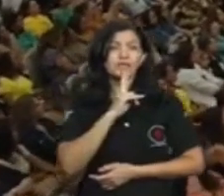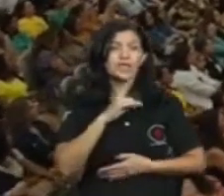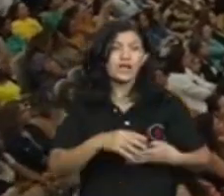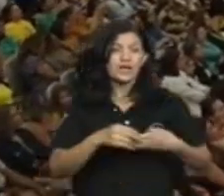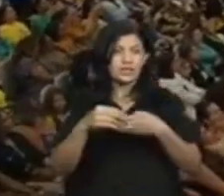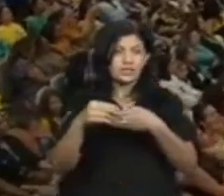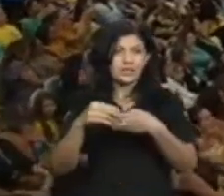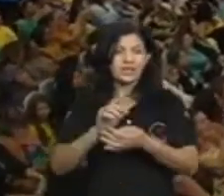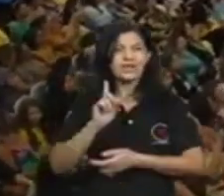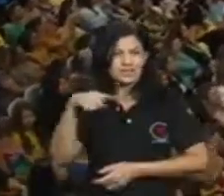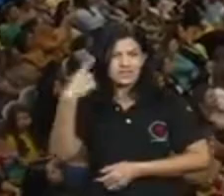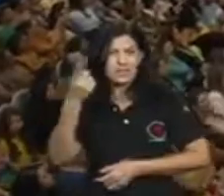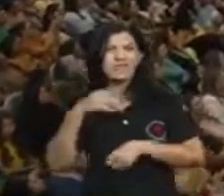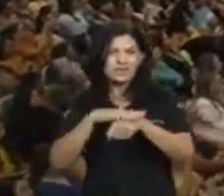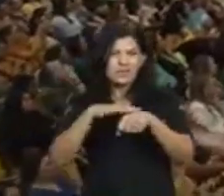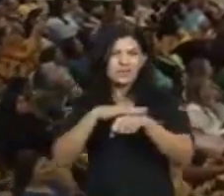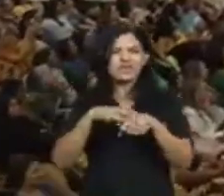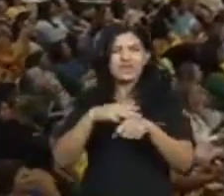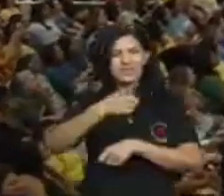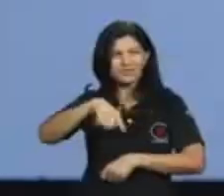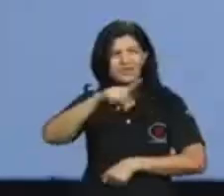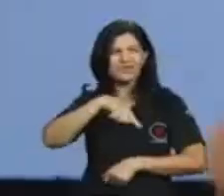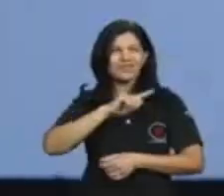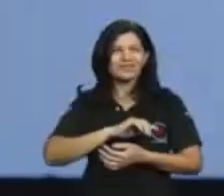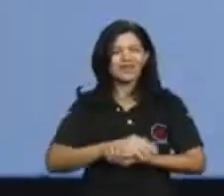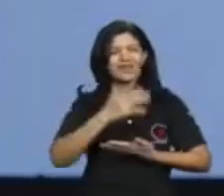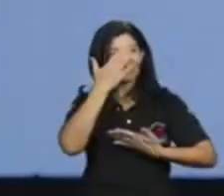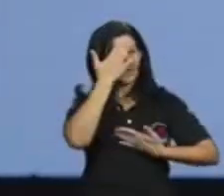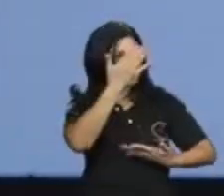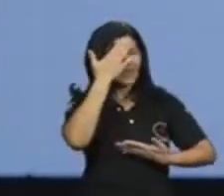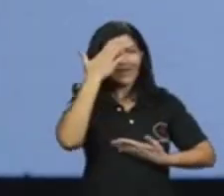no final. Obrigada a todos vocês.